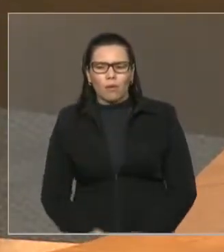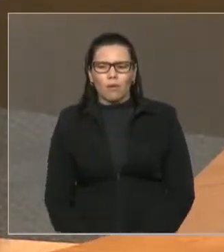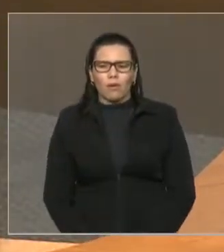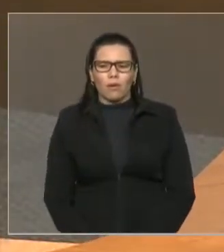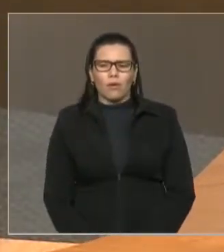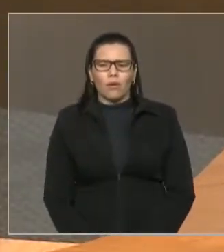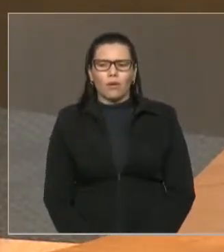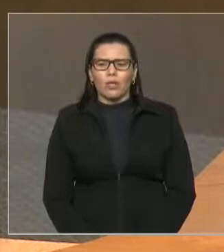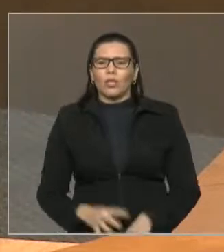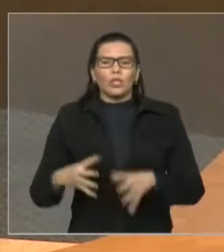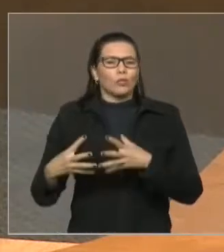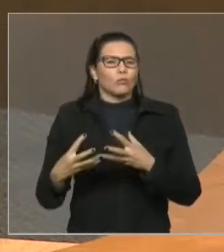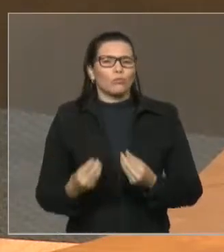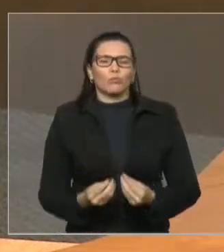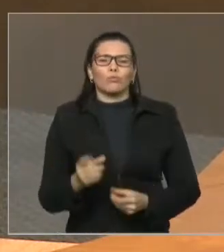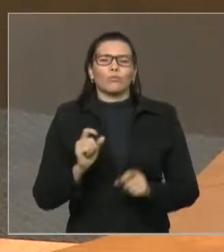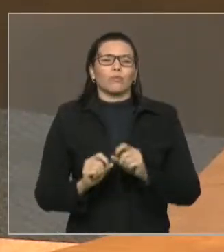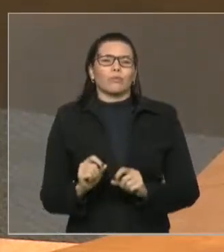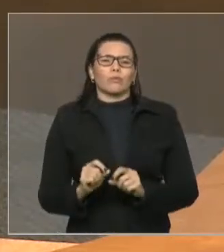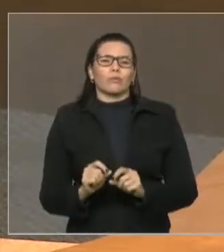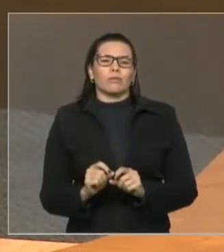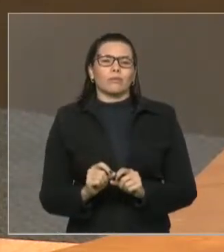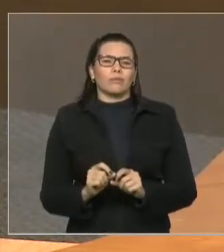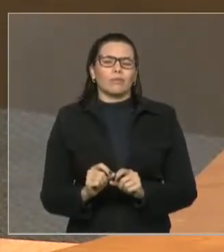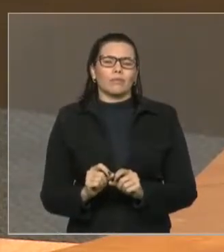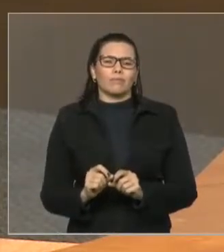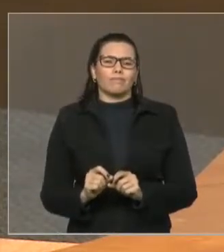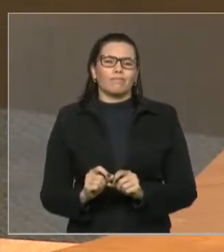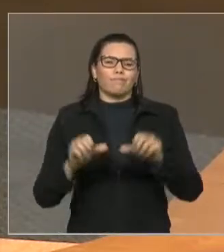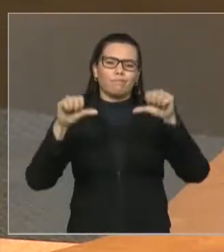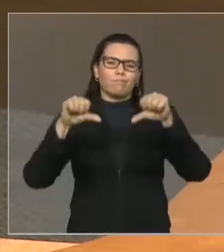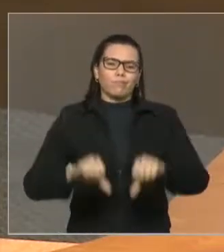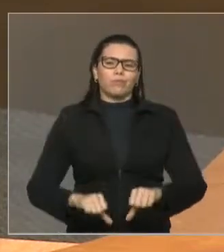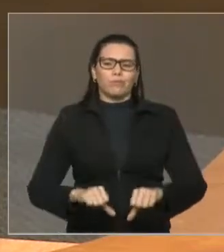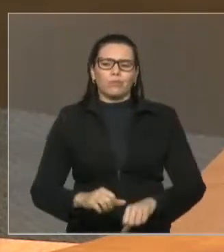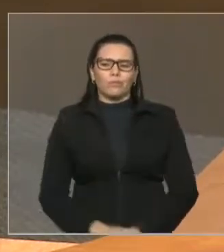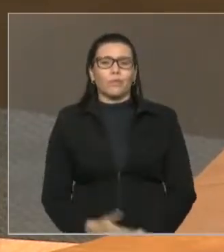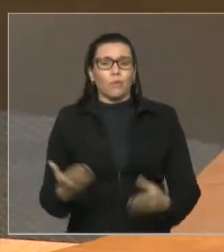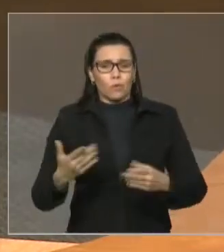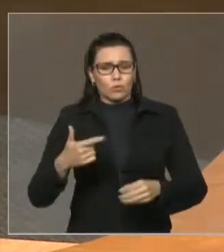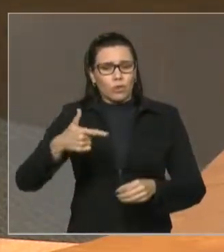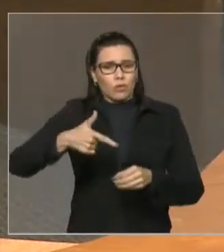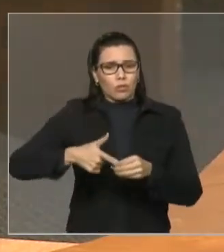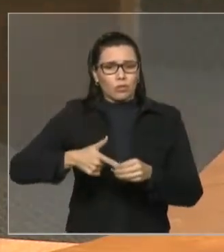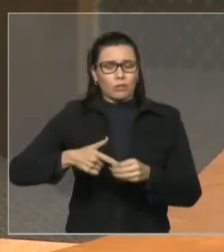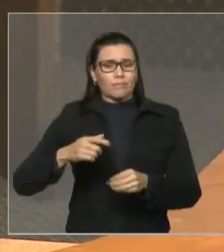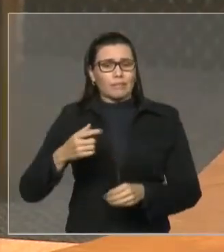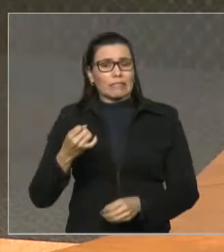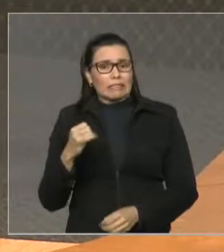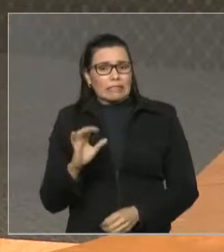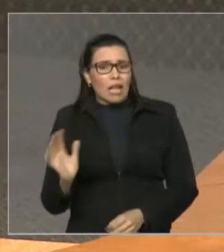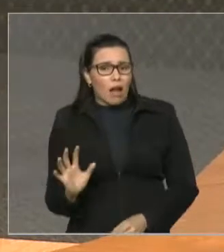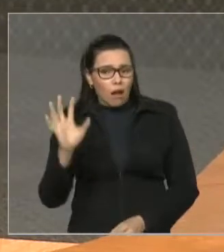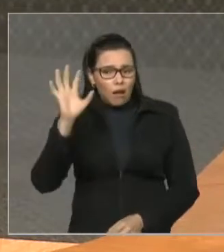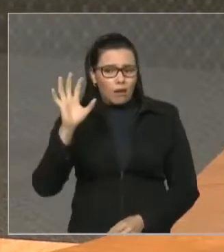para tudo e para todos. O aumento hoje da gasolina, do combustível,